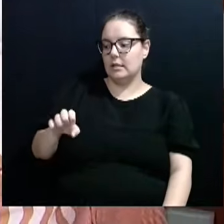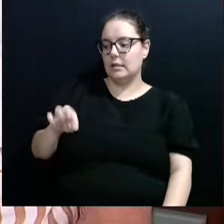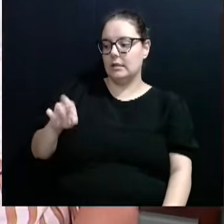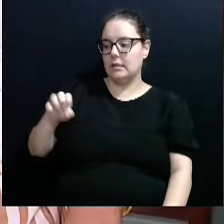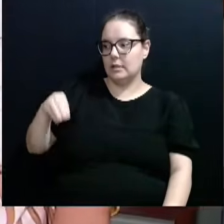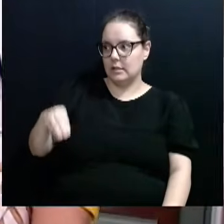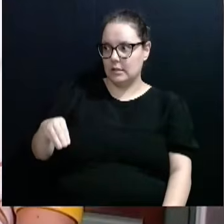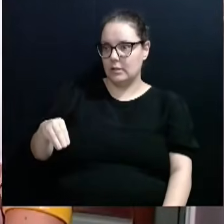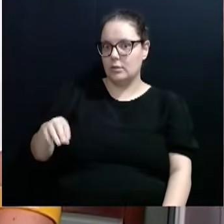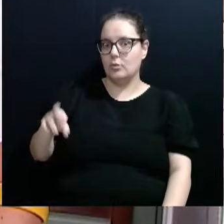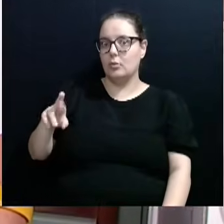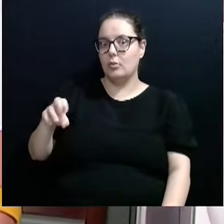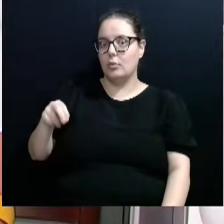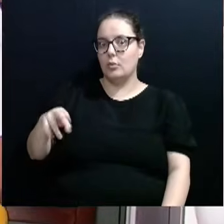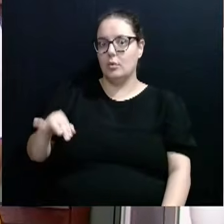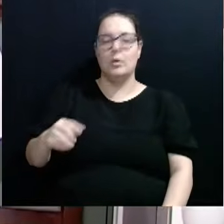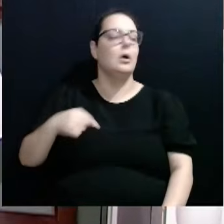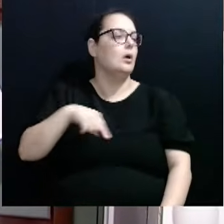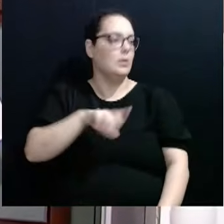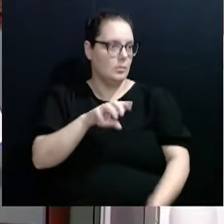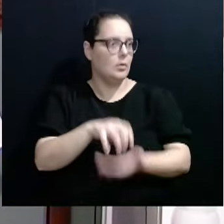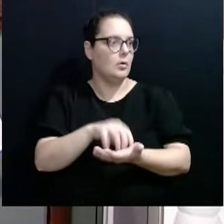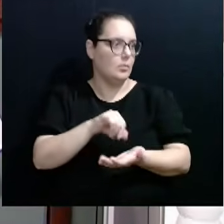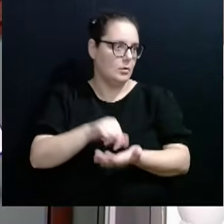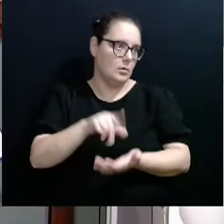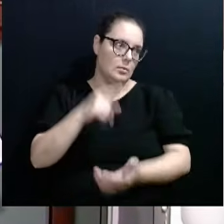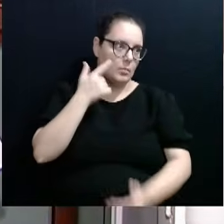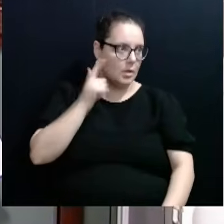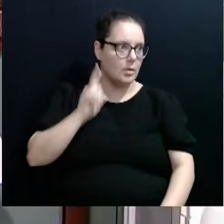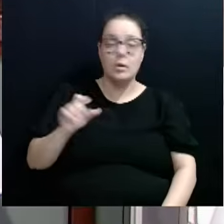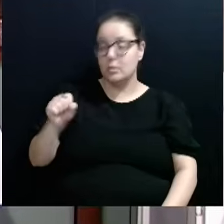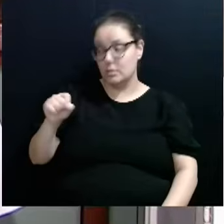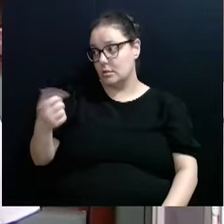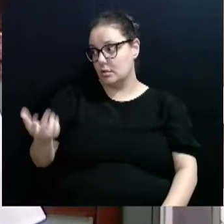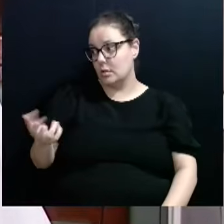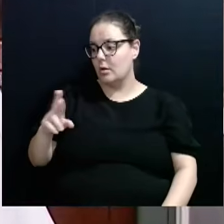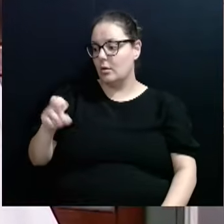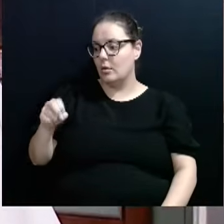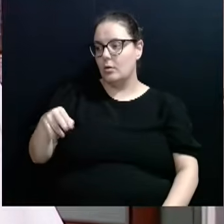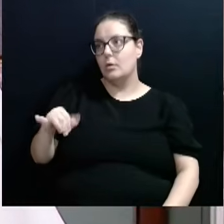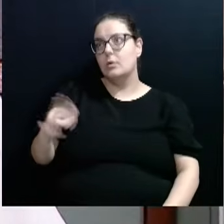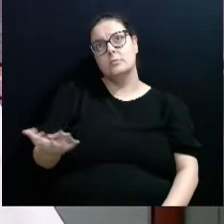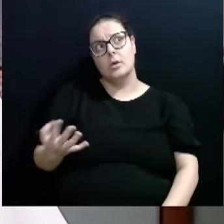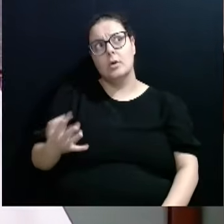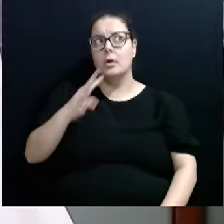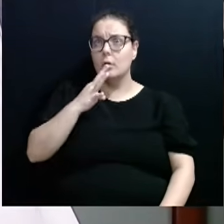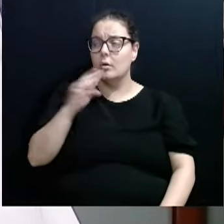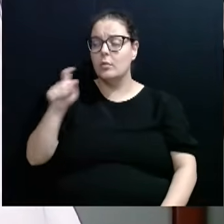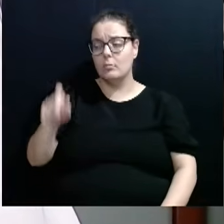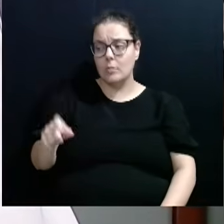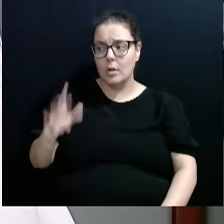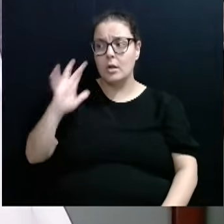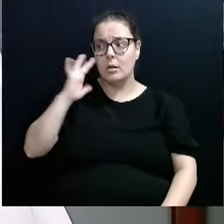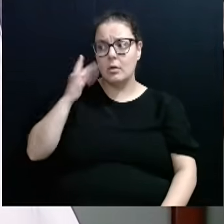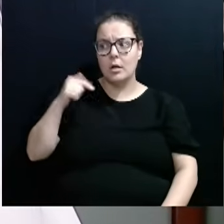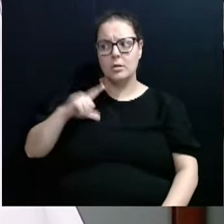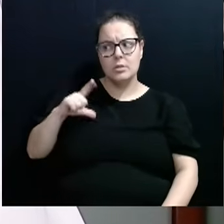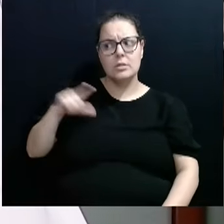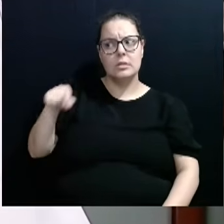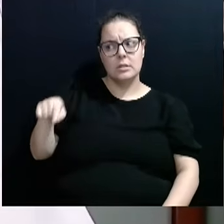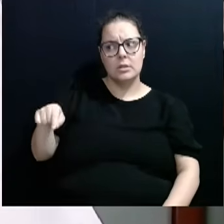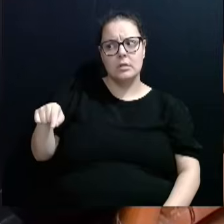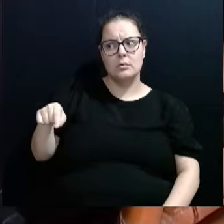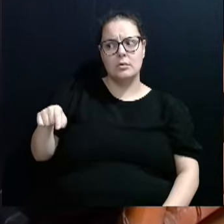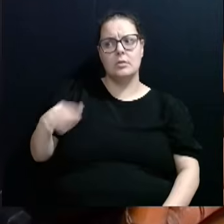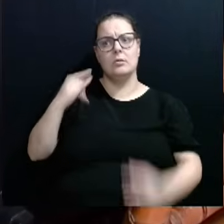centro da no cidade, que centro era o da mais cidade. óbvio. Aí o Rony falou assim, não, eu conheço uma pessoa que eu acho que tem essa peça que você vai te interessar.